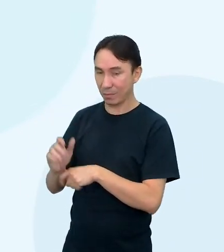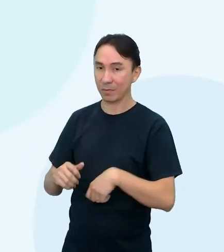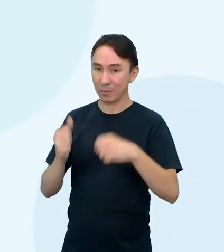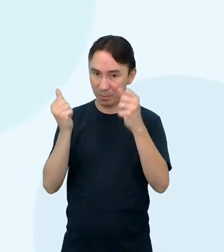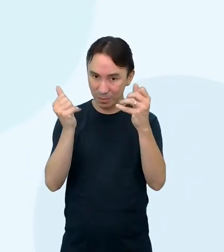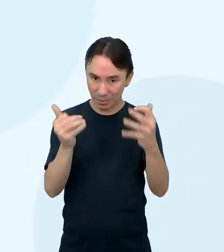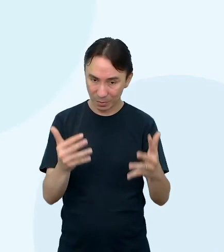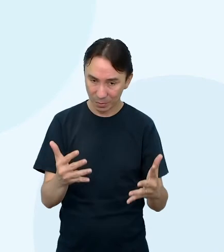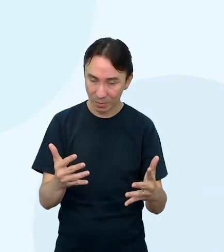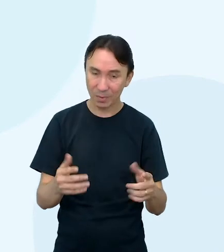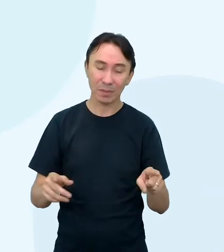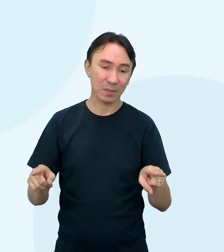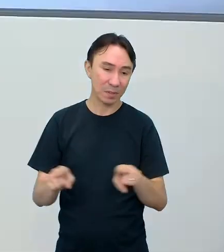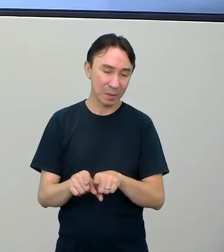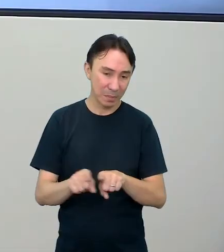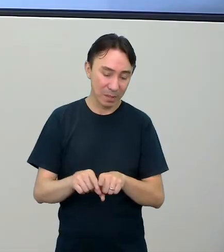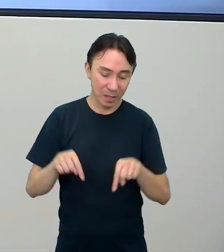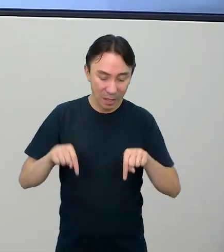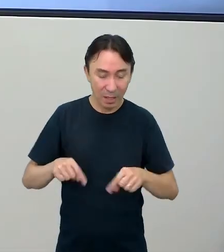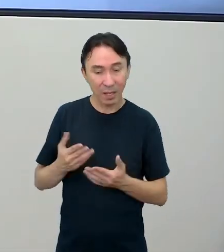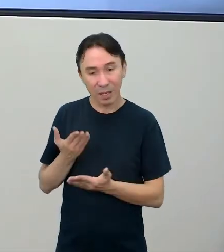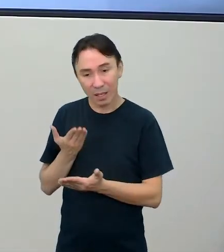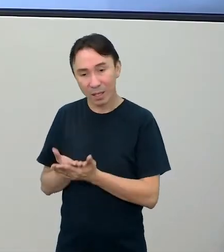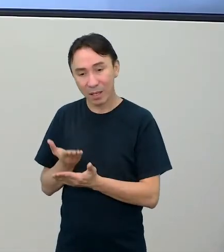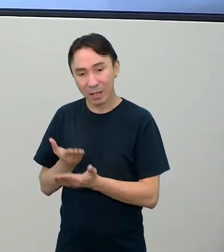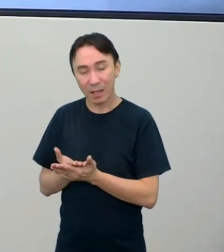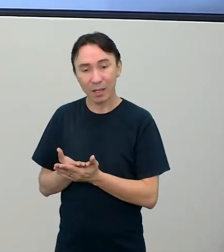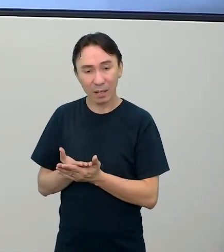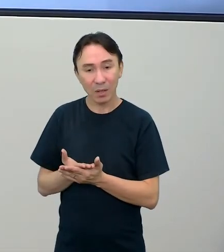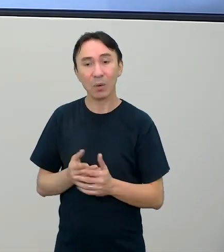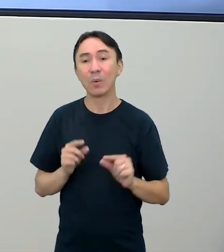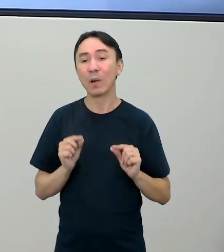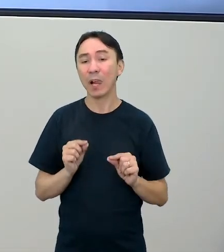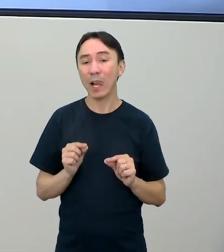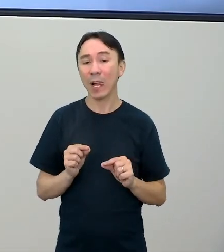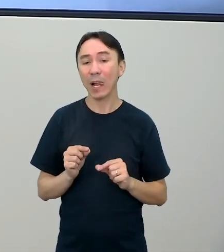dessa aula, em alguns contextos do que está escrito,